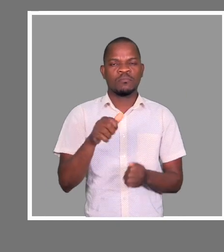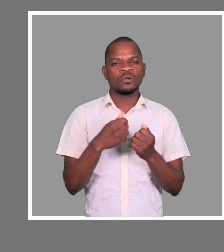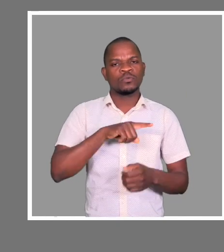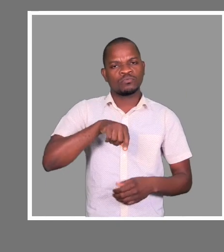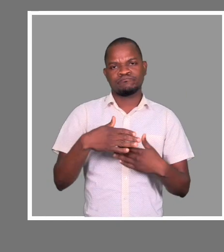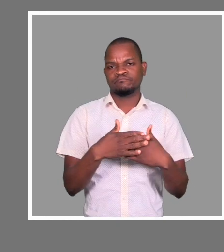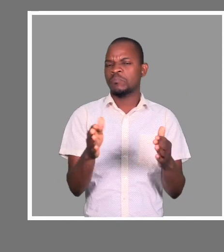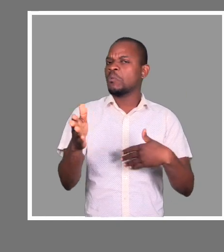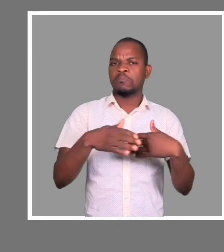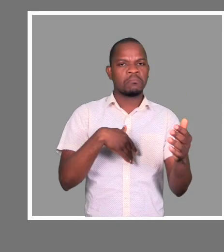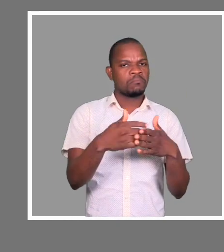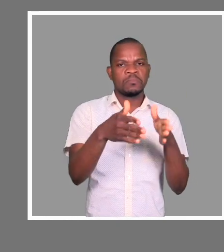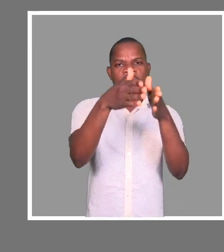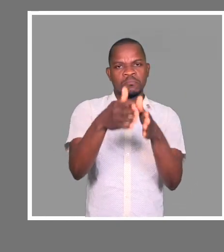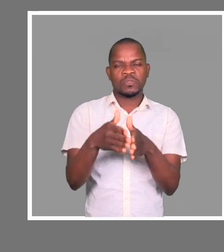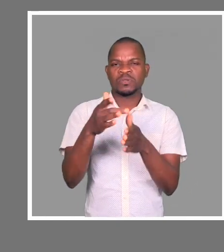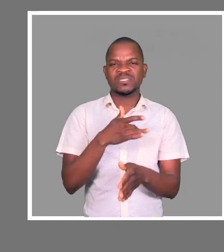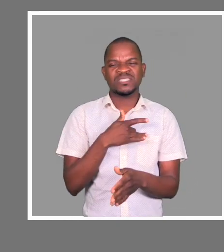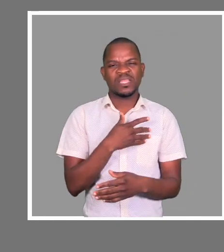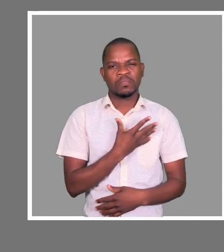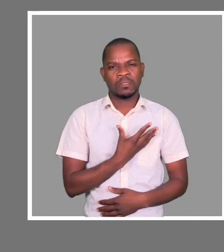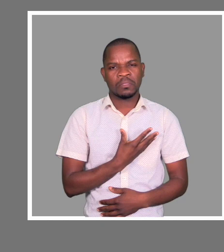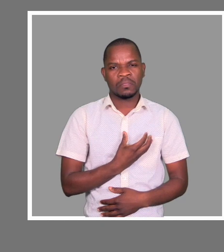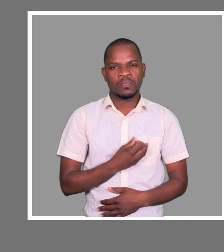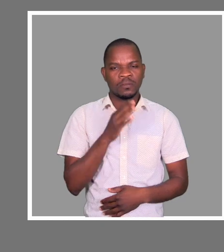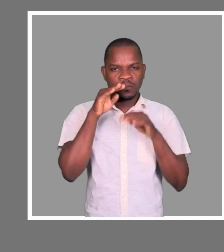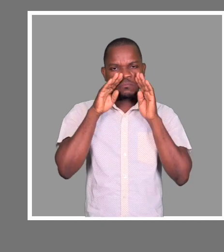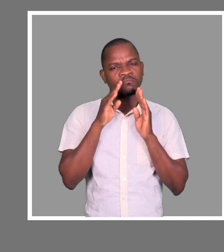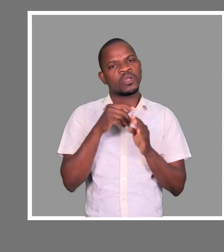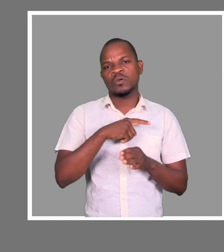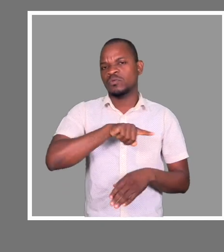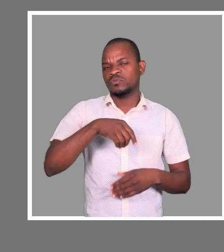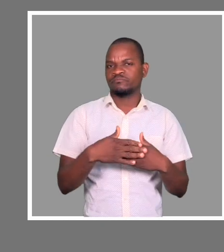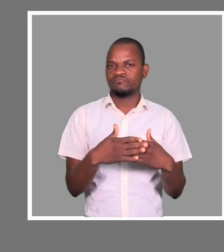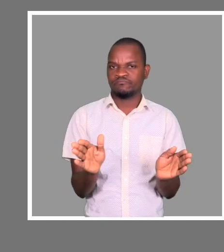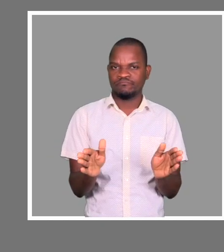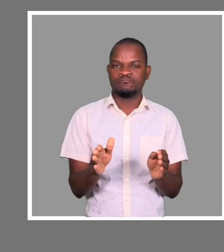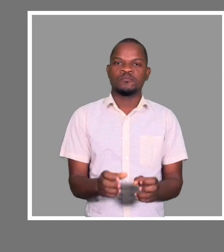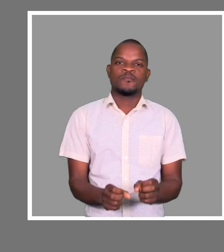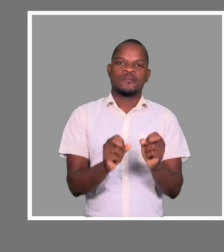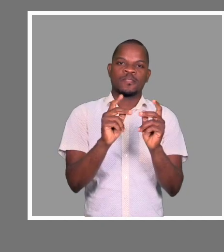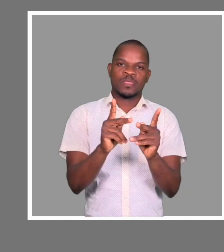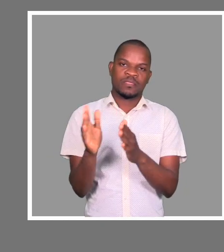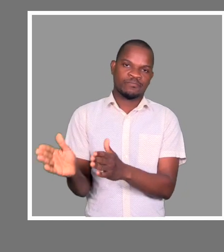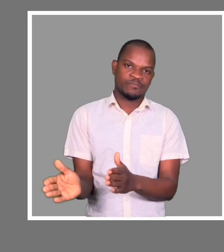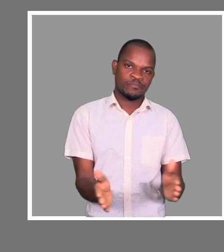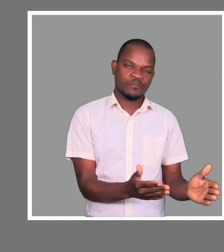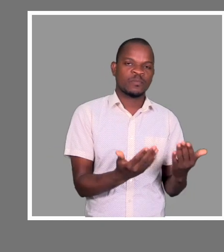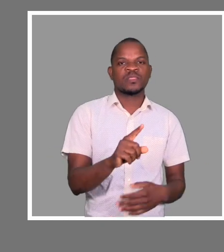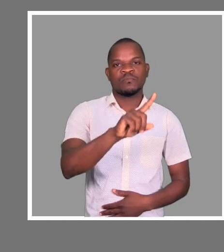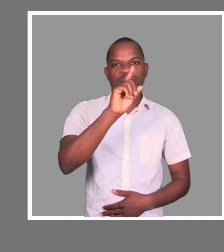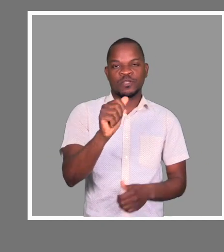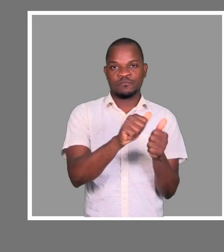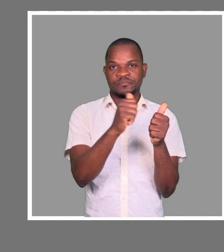sente deste jeito, desta maneira, posso assim dizer. Exato. Andrea, a organização